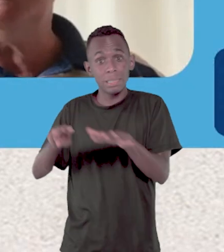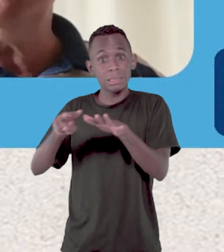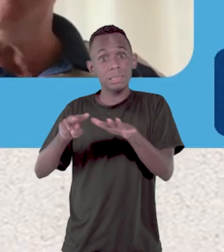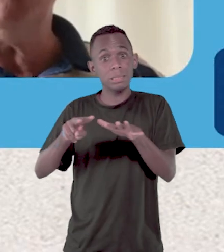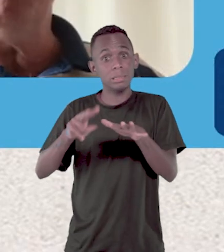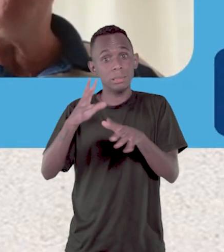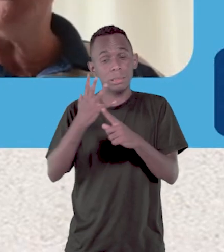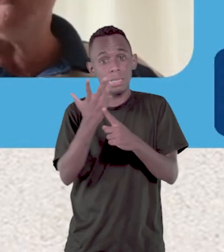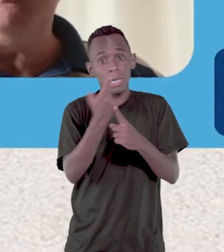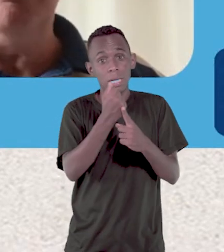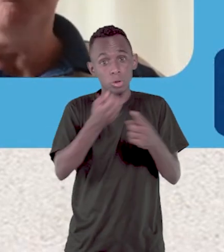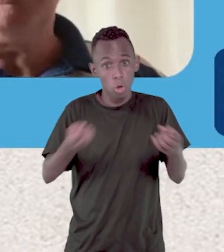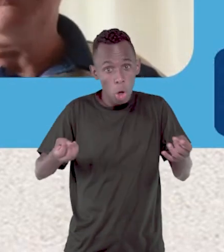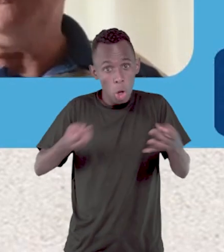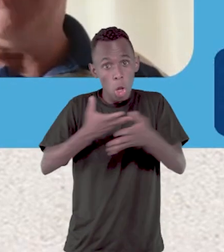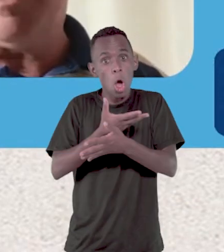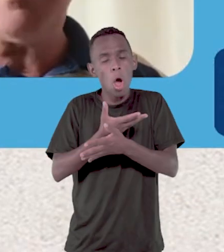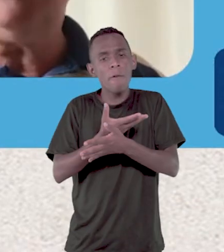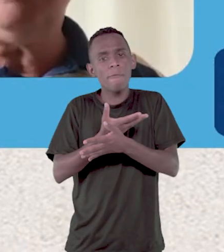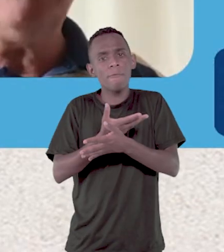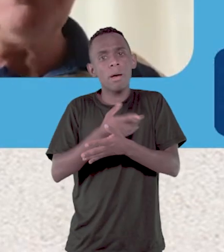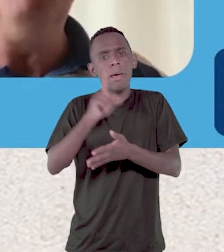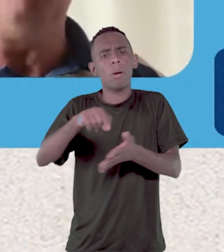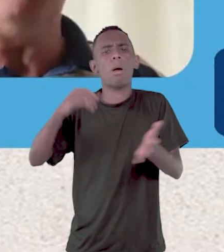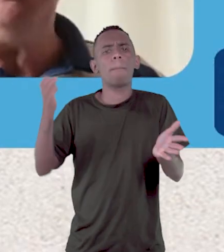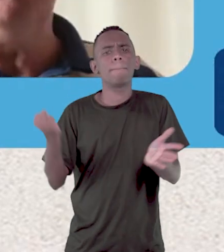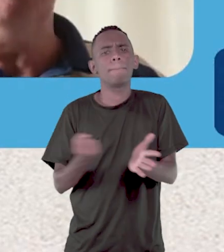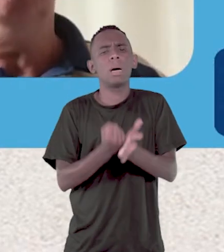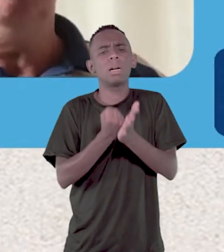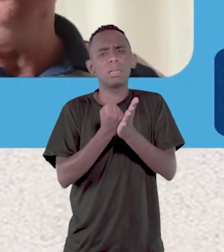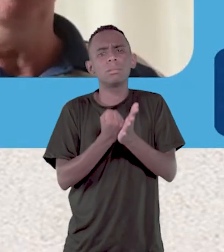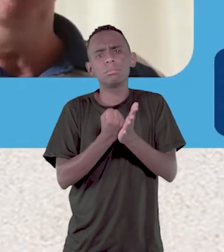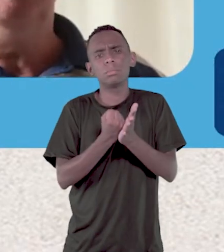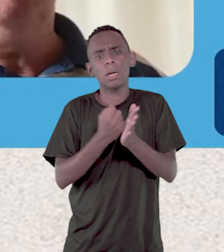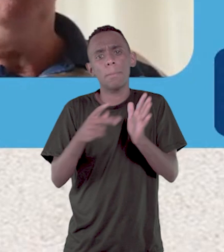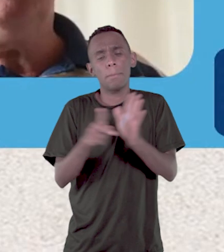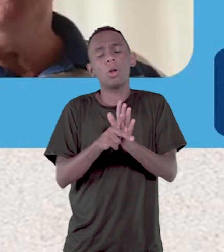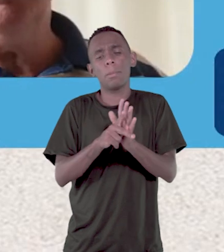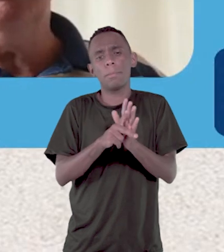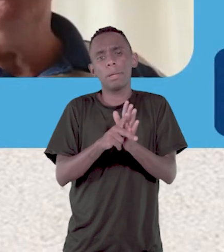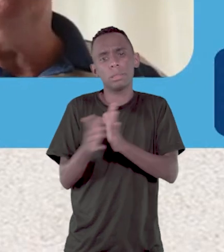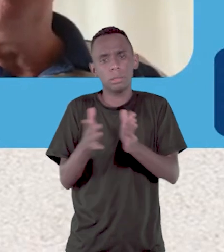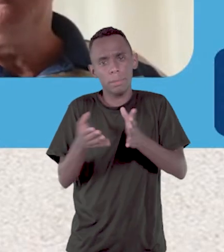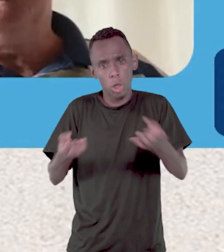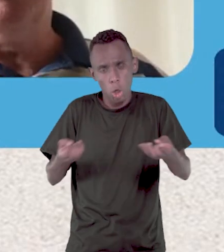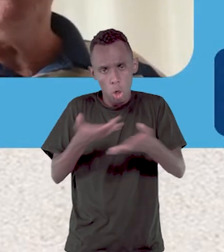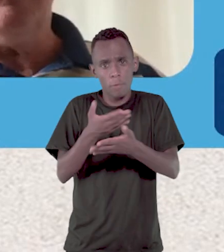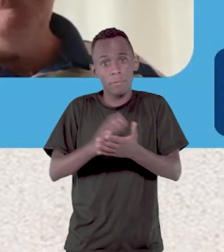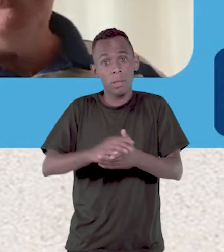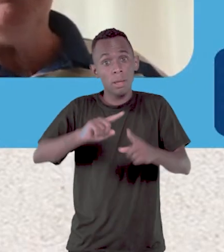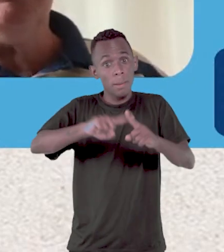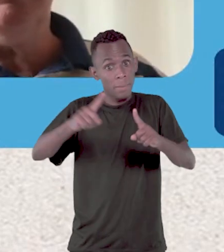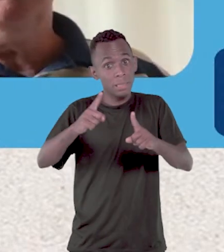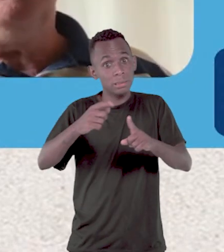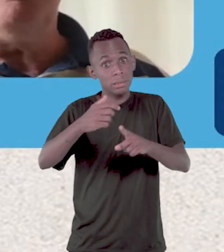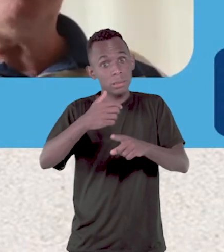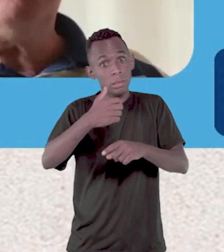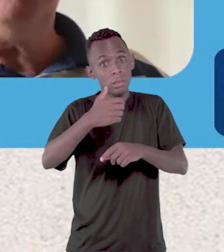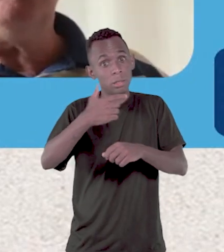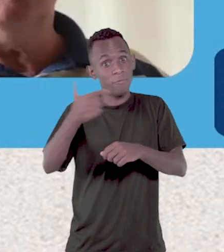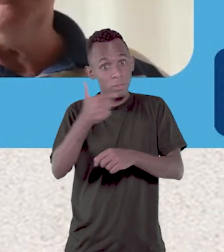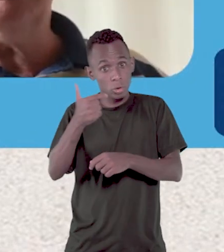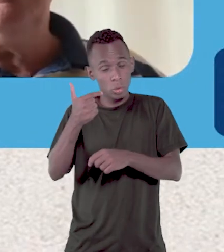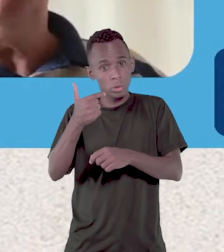Arte Moderna é um marco, digamos, simbólico, né, do modernismo. Mas antes